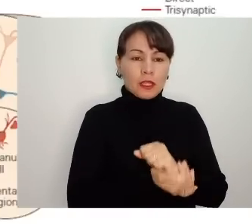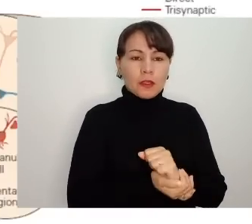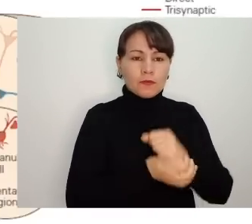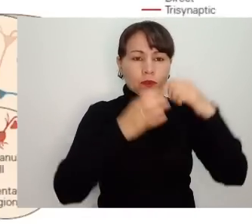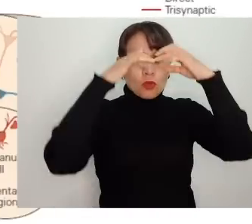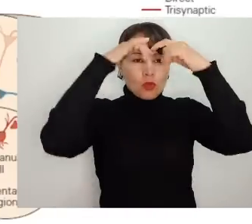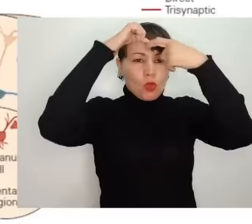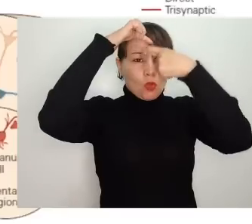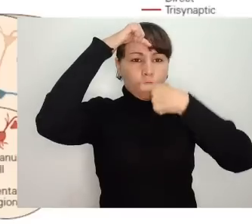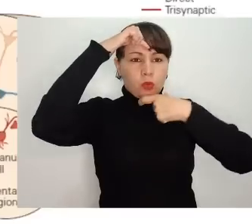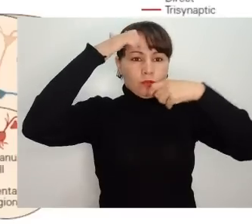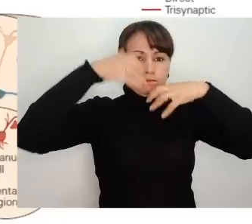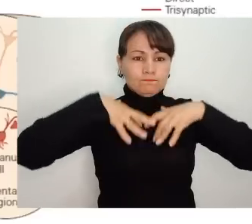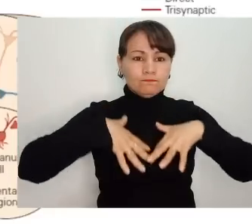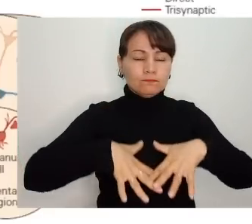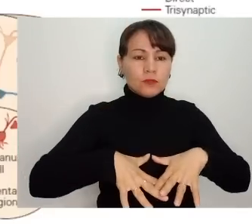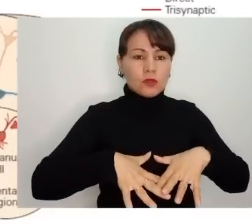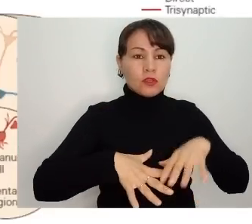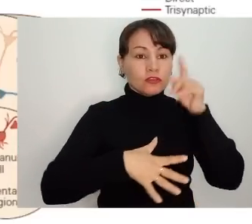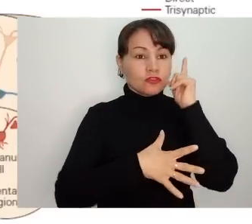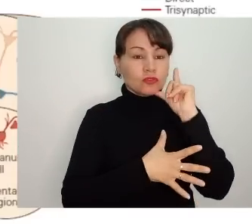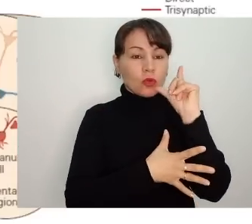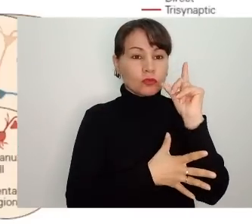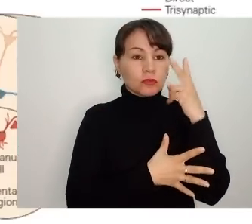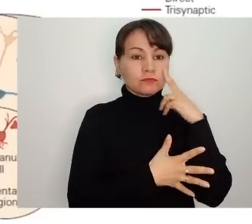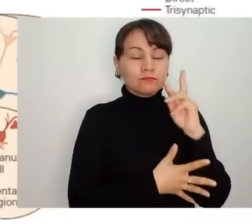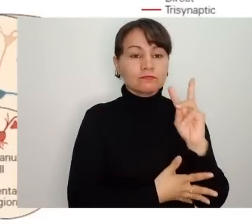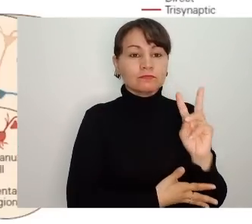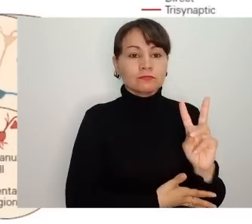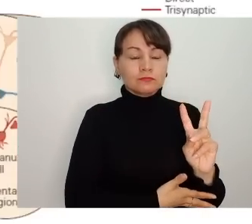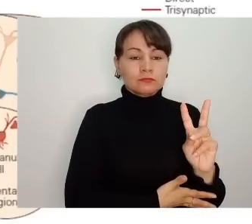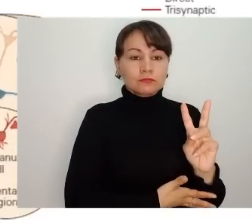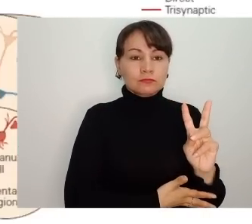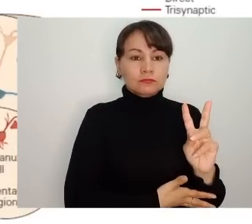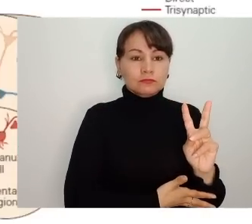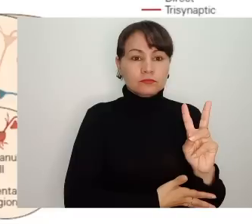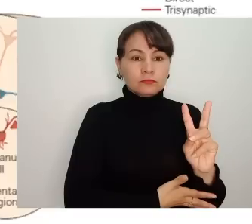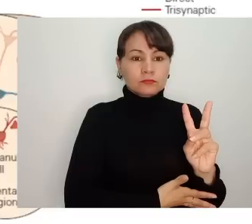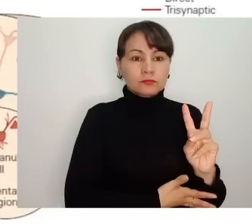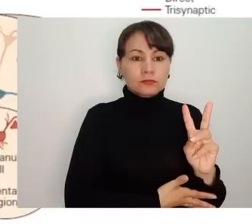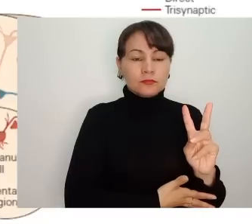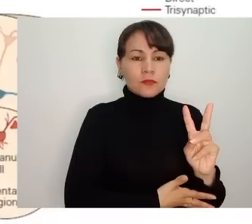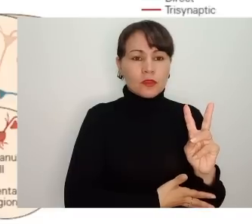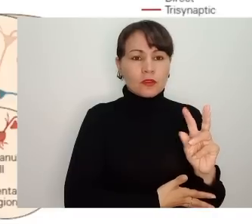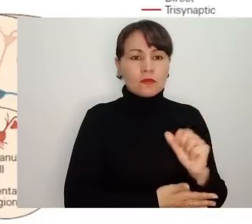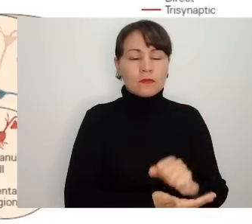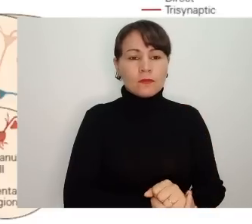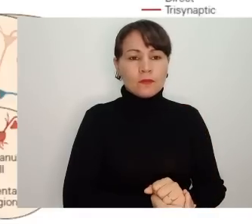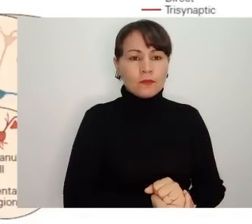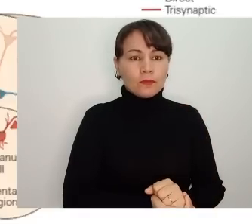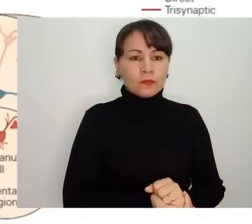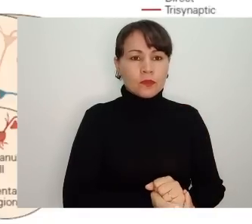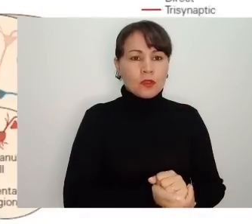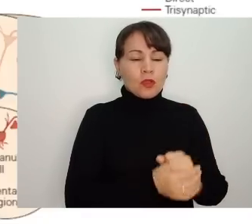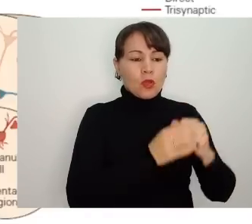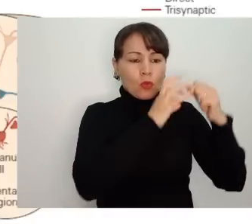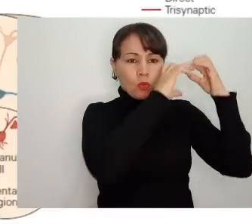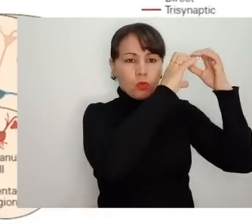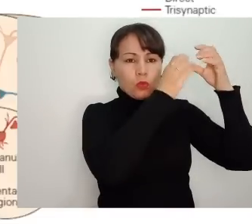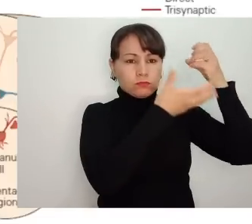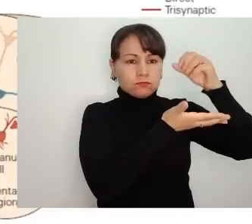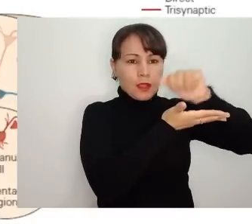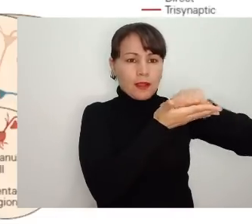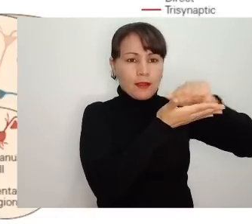o sistema nervoso central, e a gente consegue ver a visualização do